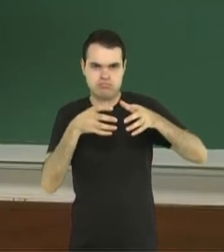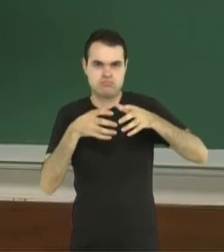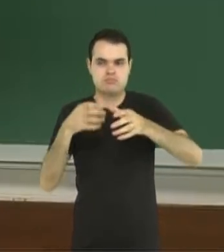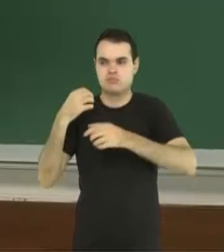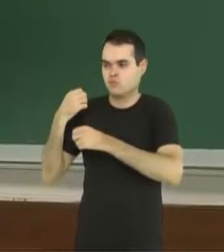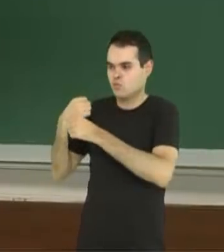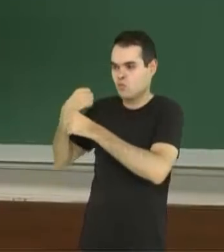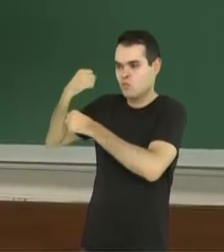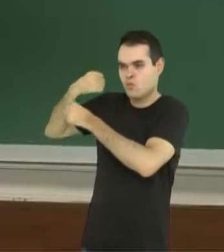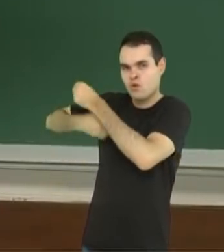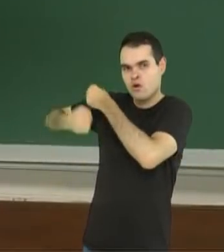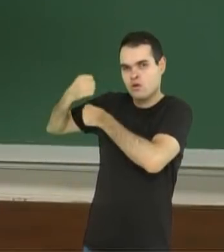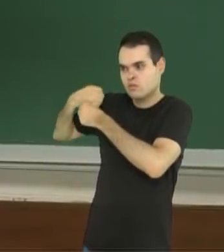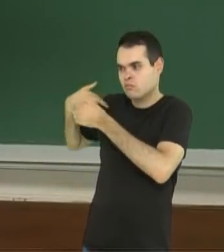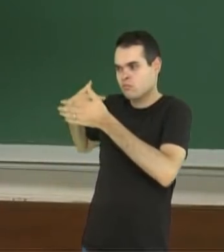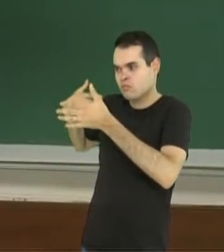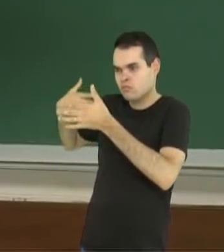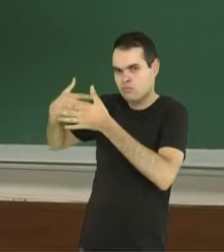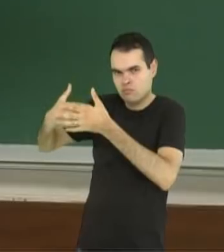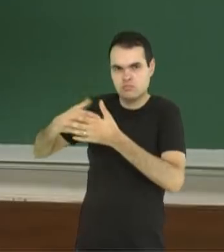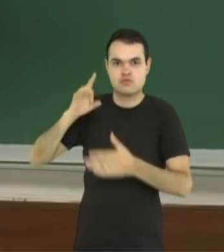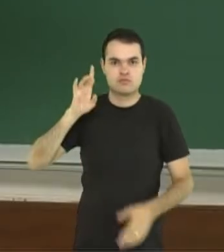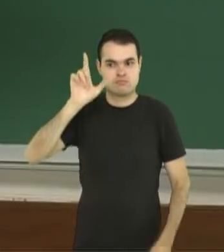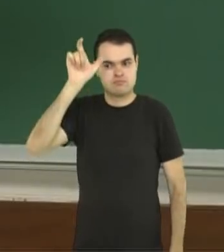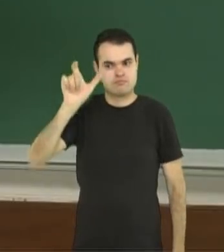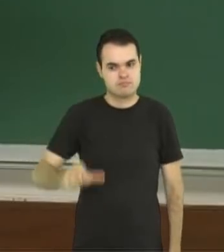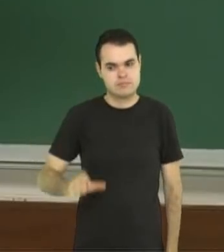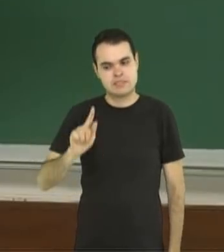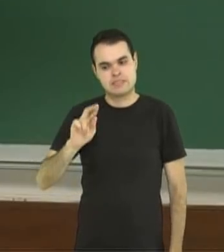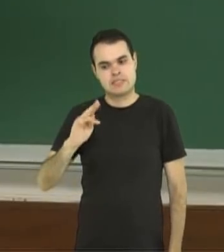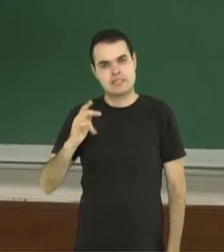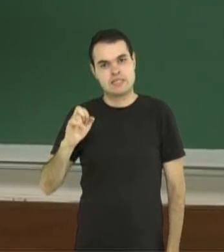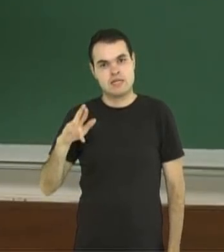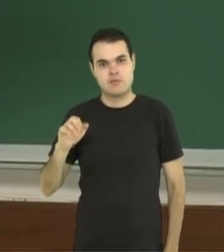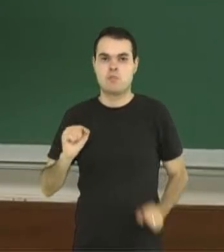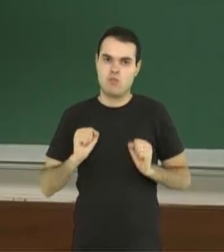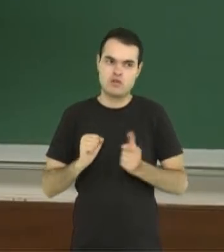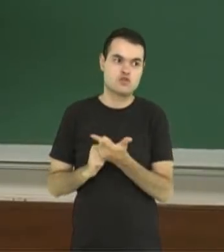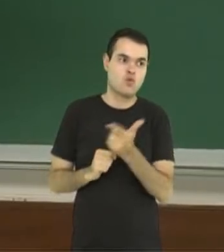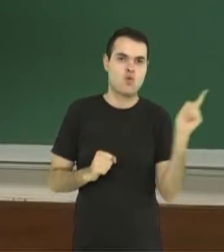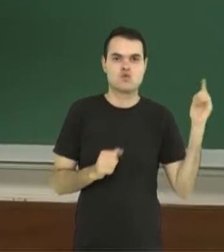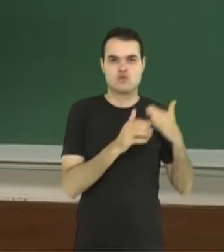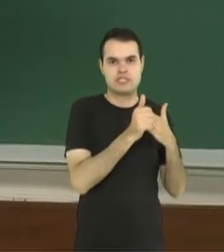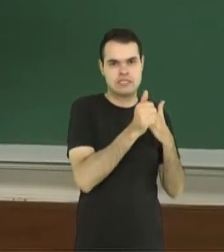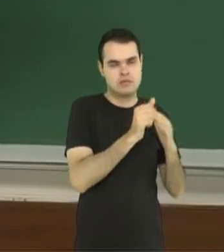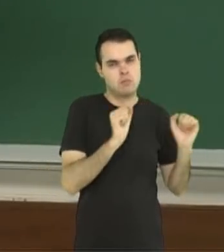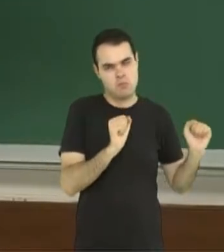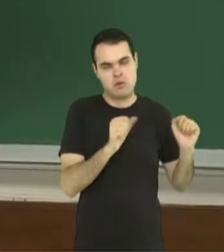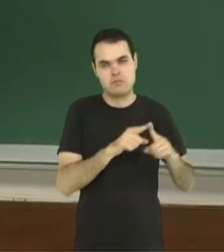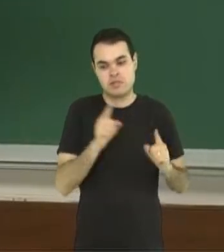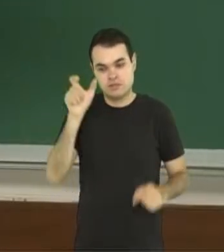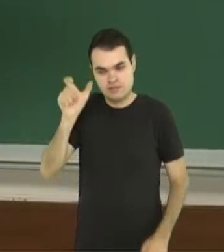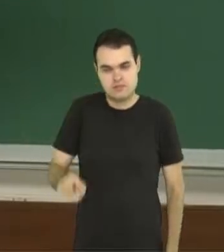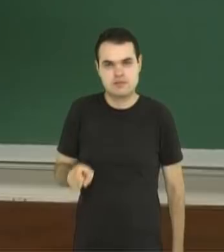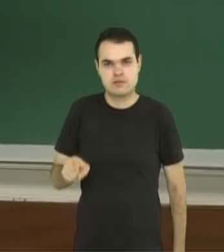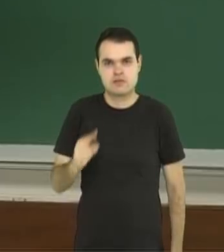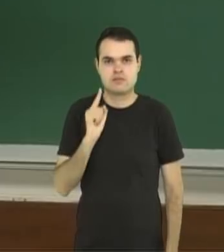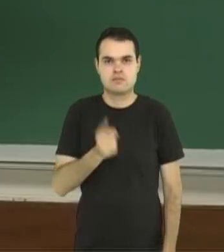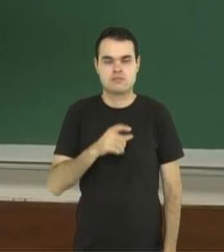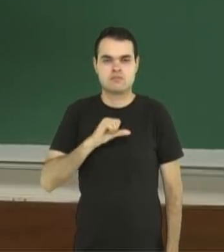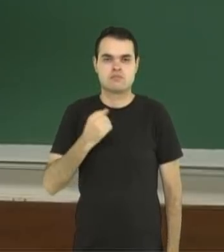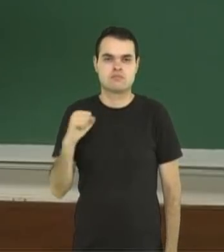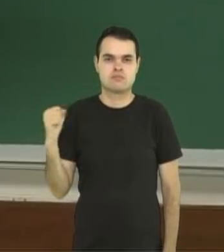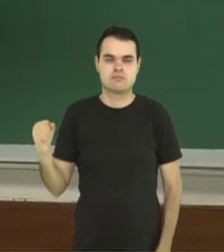esse ano lá de visita. Então, tá só o Guilherme, né? Pode ter outros guias também, não é verdade? Então, esse foi um cálculo que nós aplicamos aí